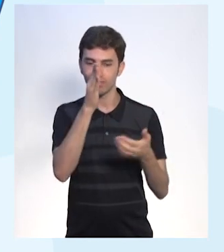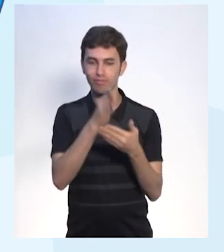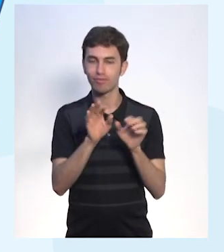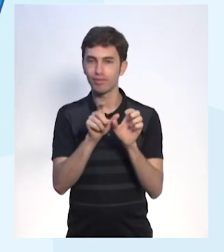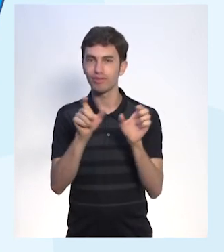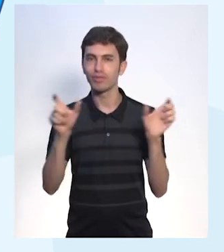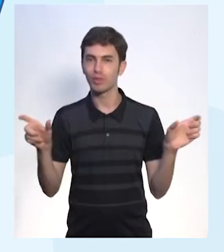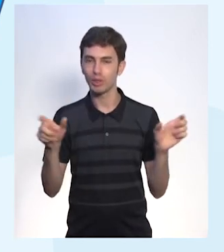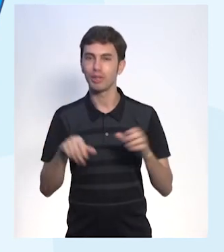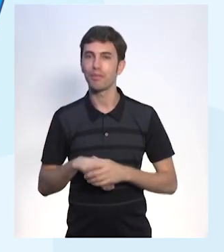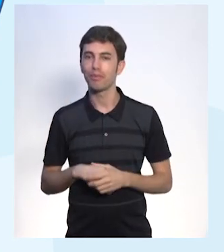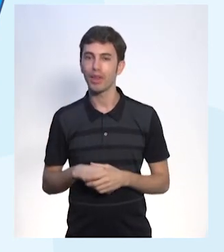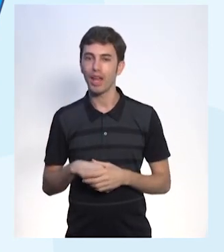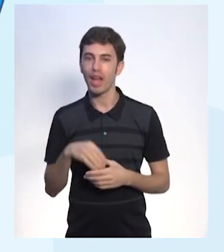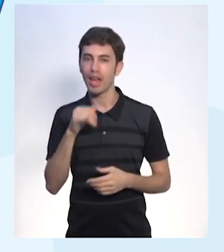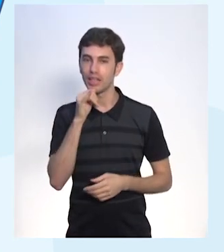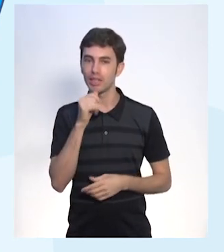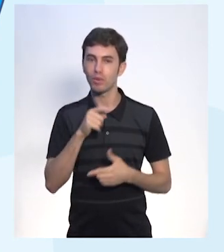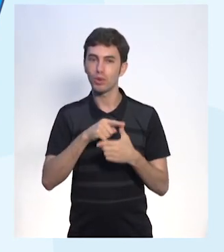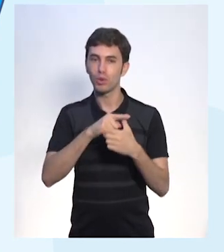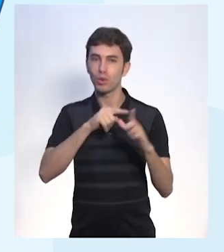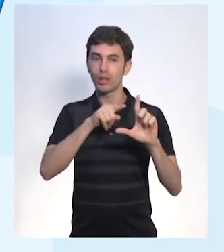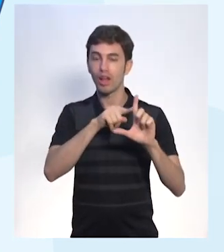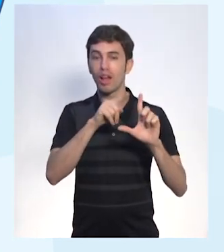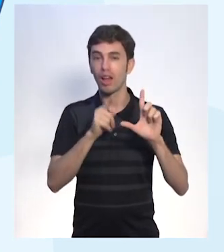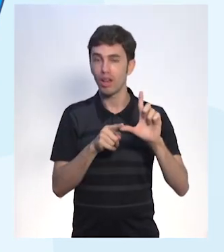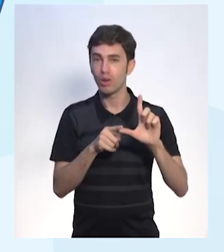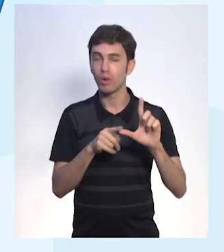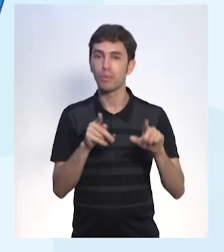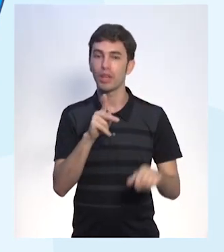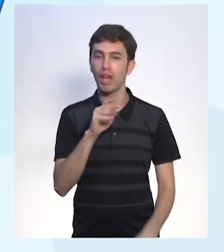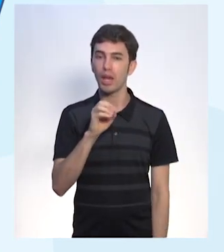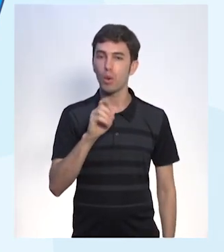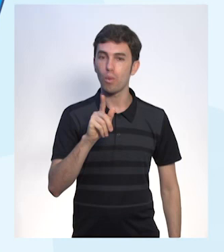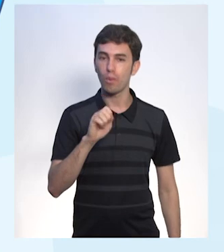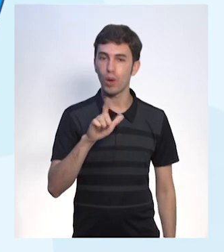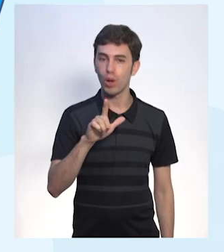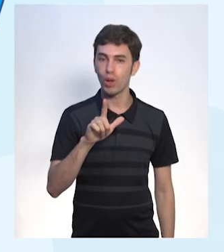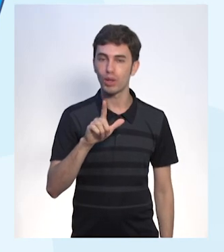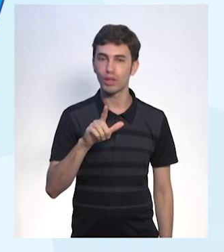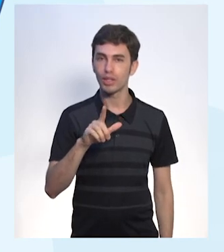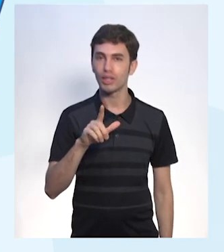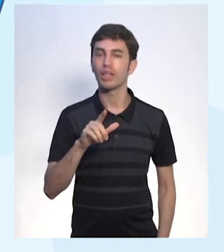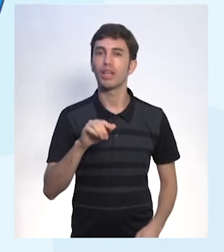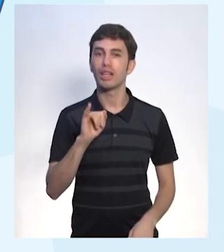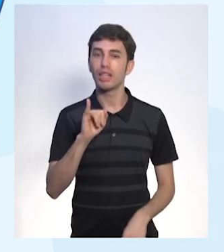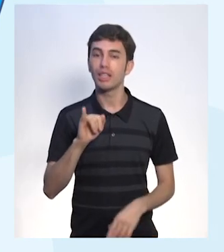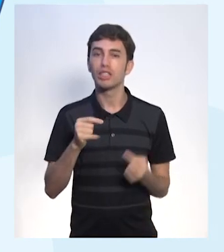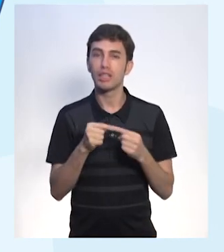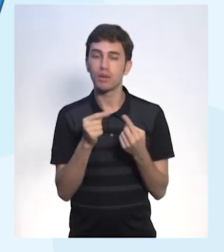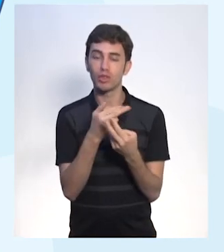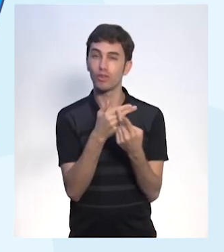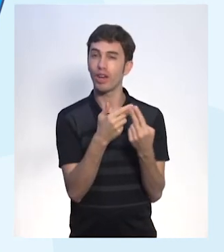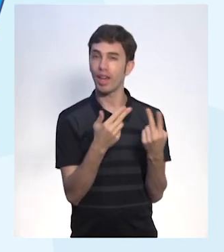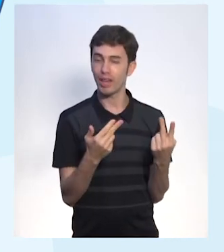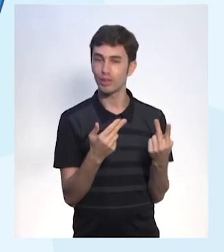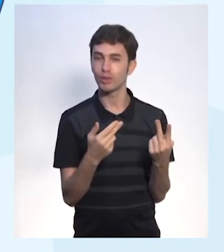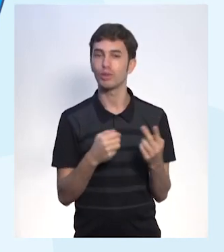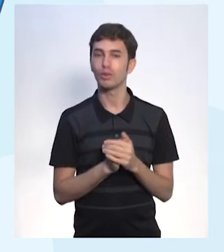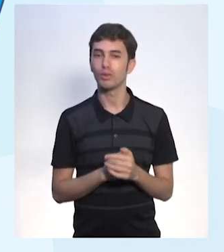nos dá a ideia de ângulo, tá? E o poli aí, tá? a ideia de muitos, né, os